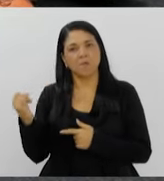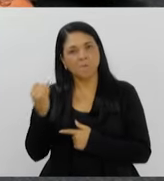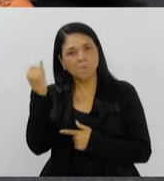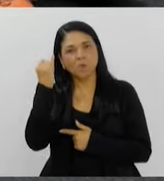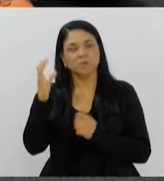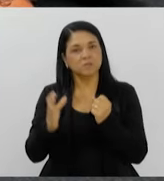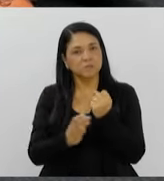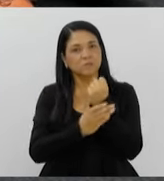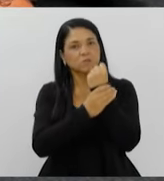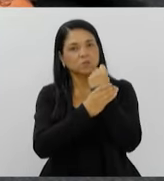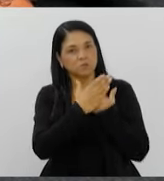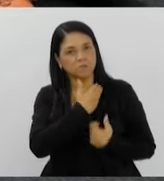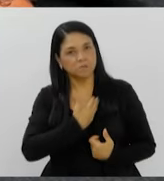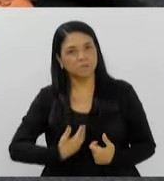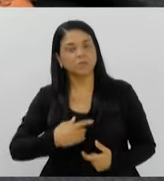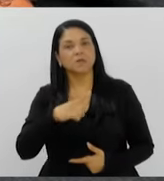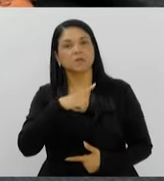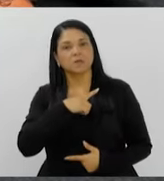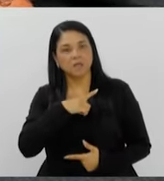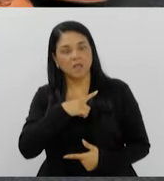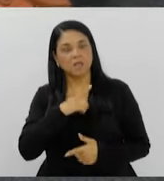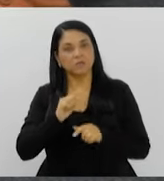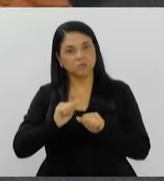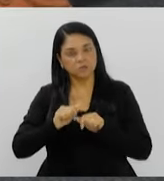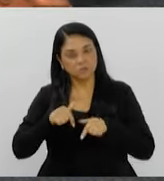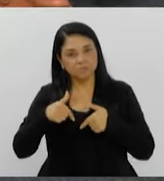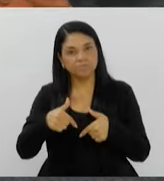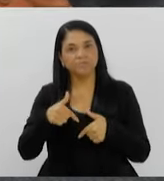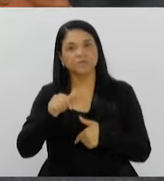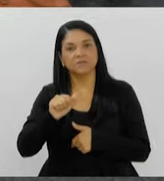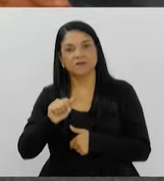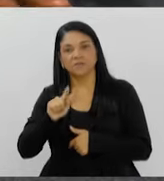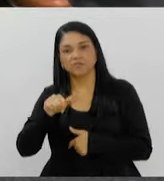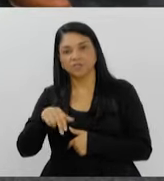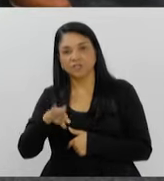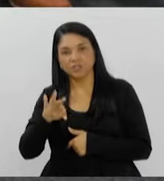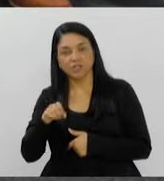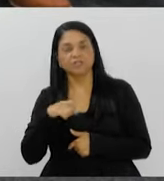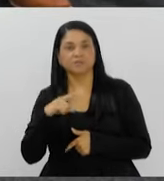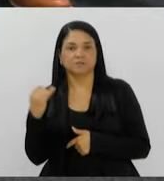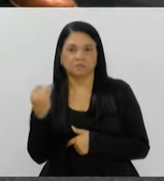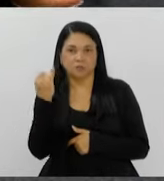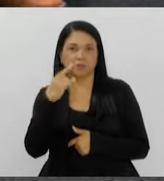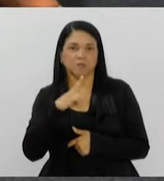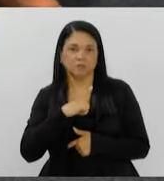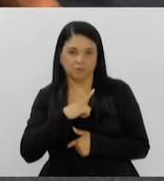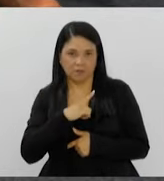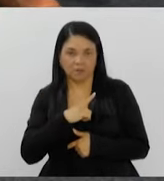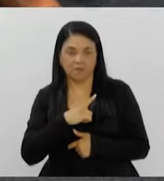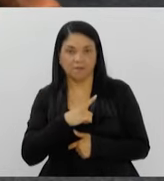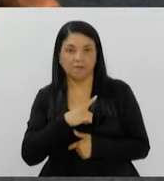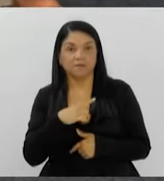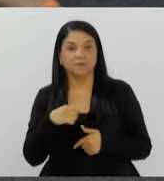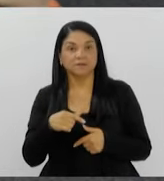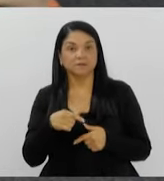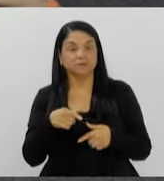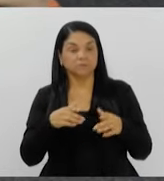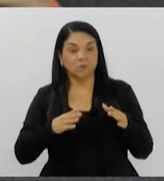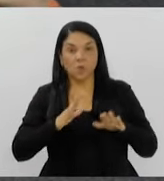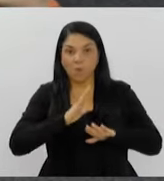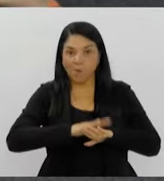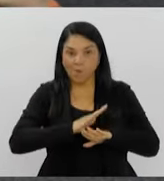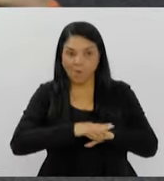a segurança pública tem que os agentes de segurança públ e na hora que a